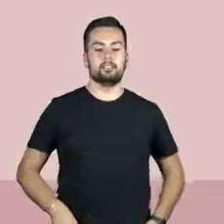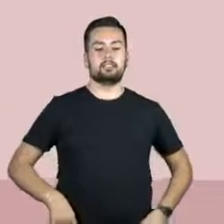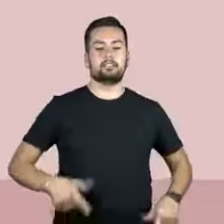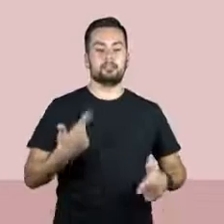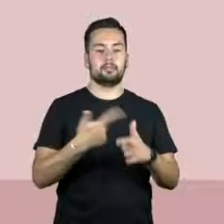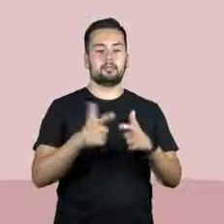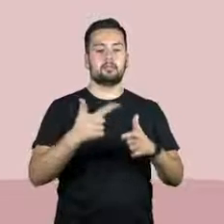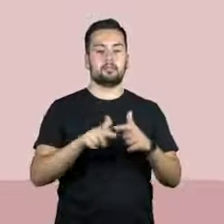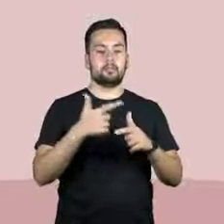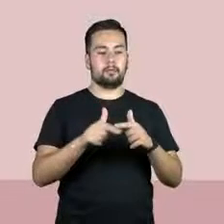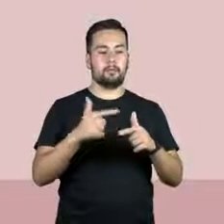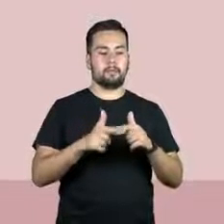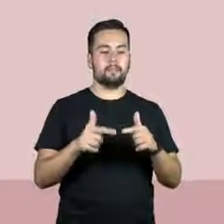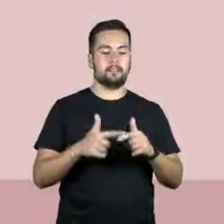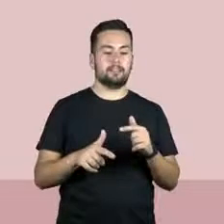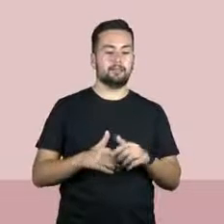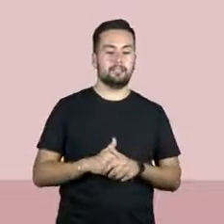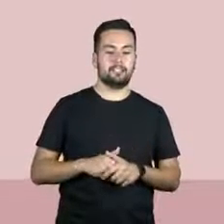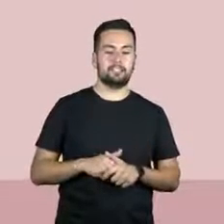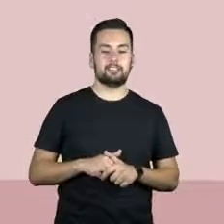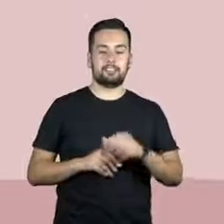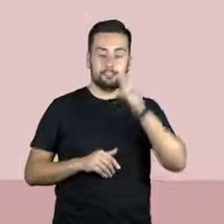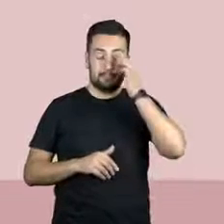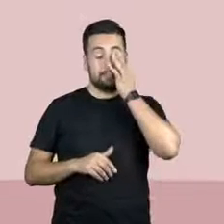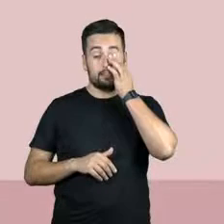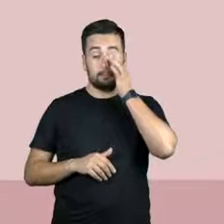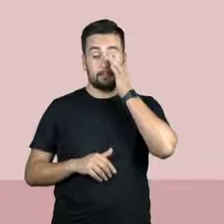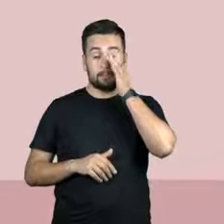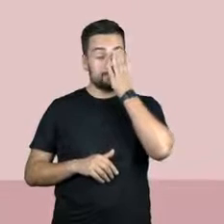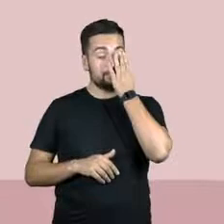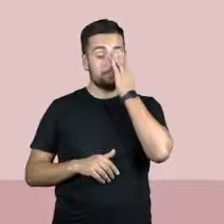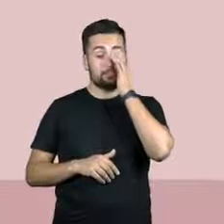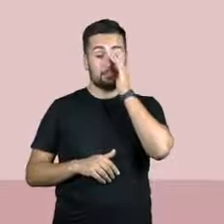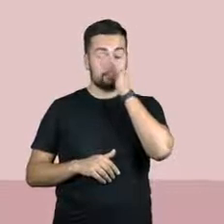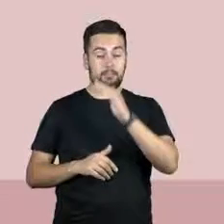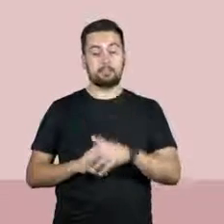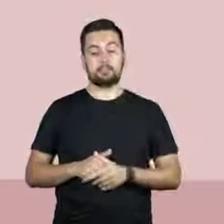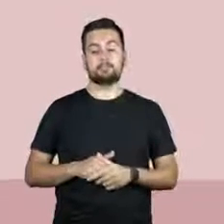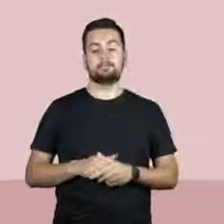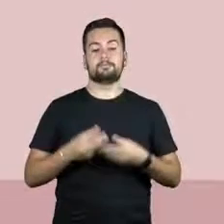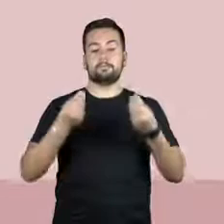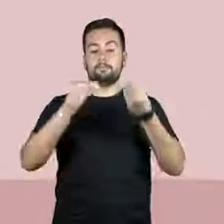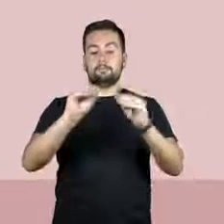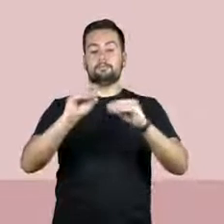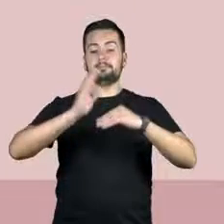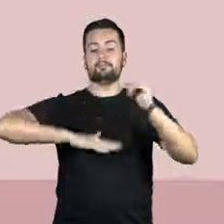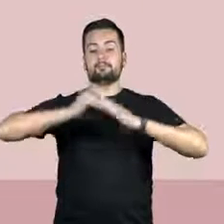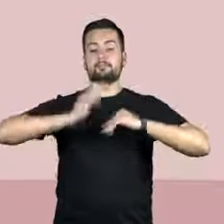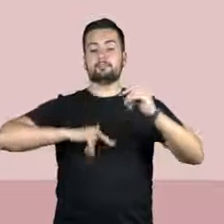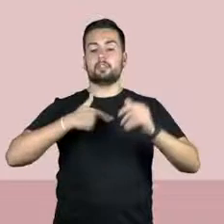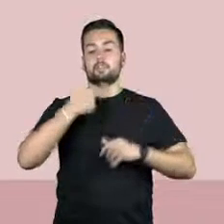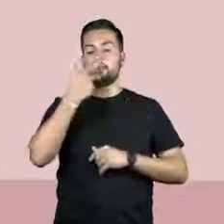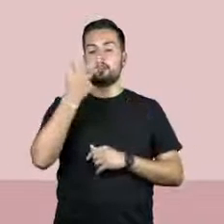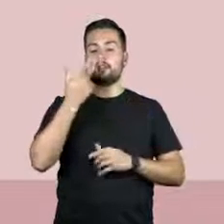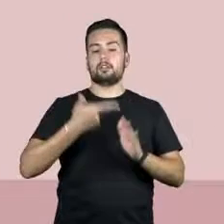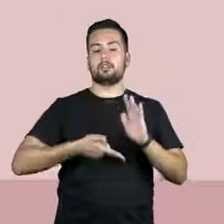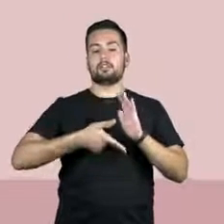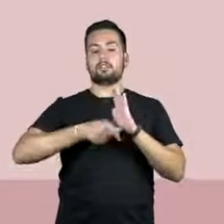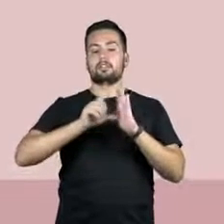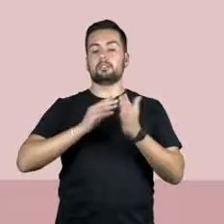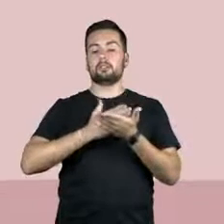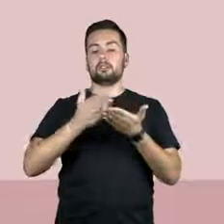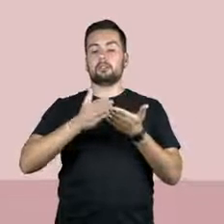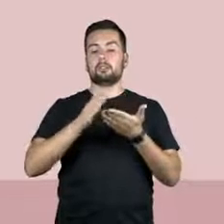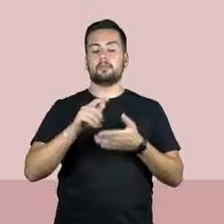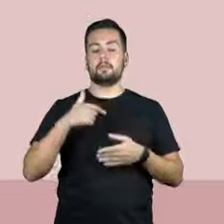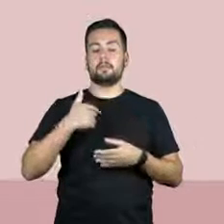problema sobre esse tipo de aplicação manual, tá? Por que eu falei lá no começo que atualmente eu